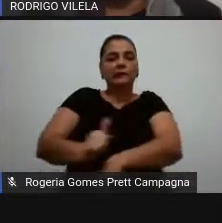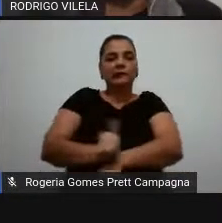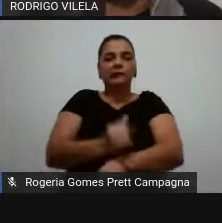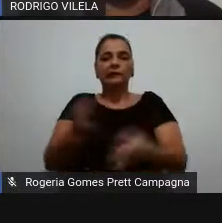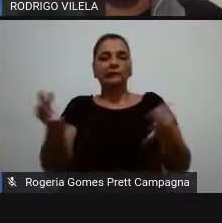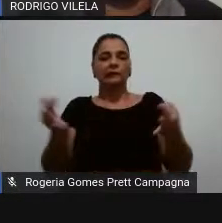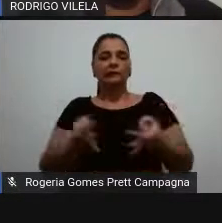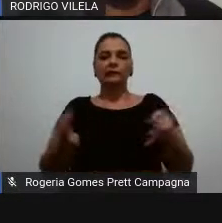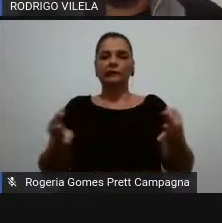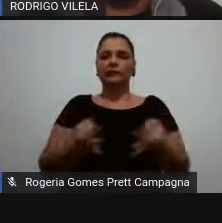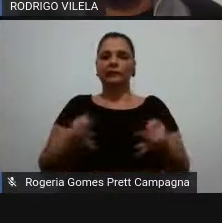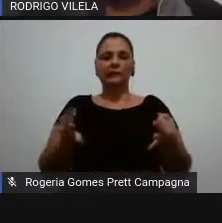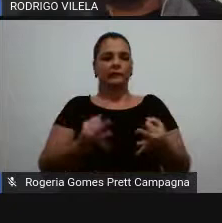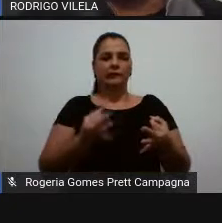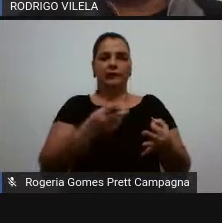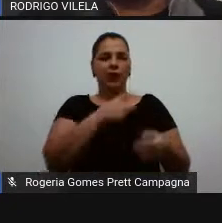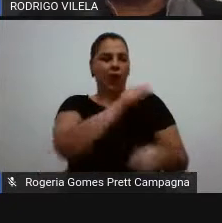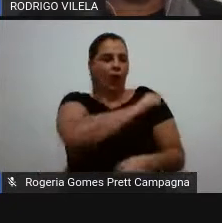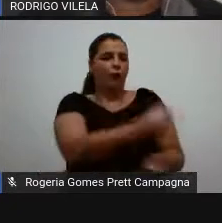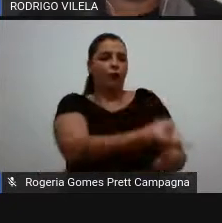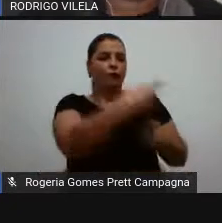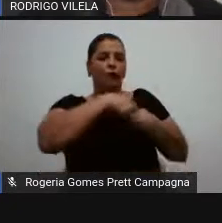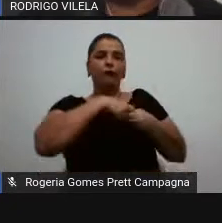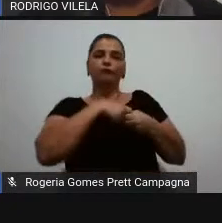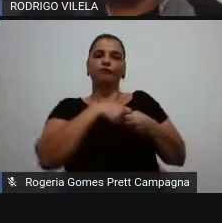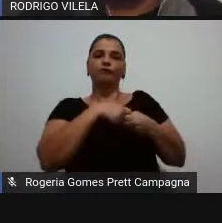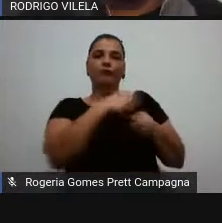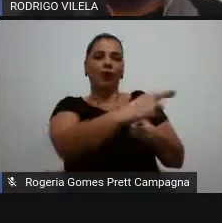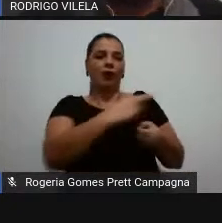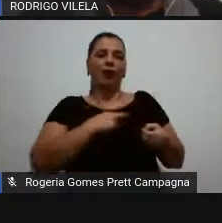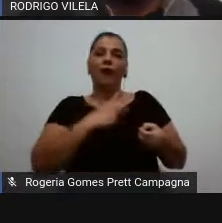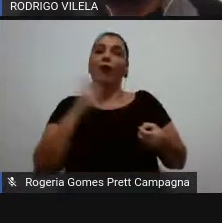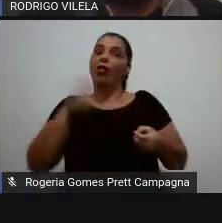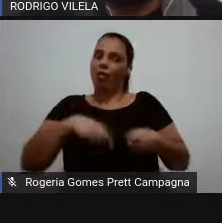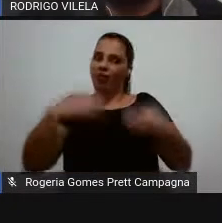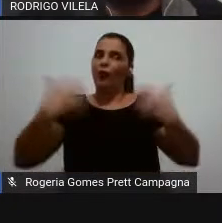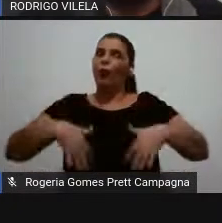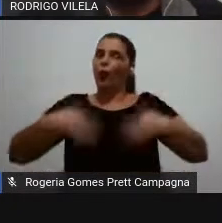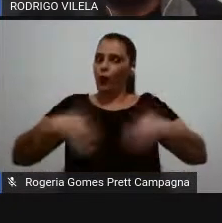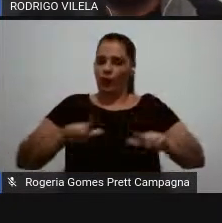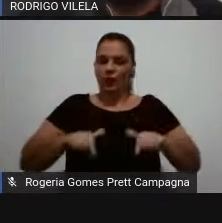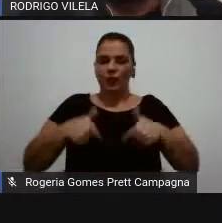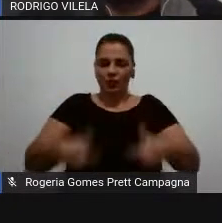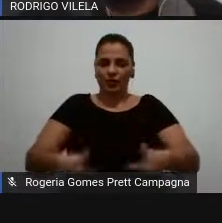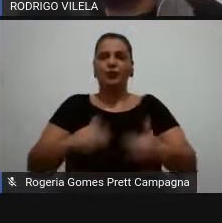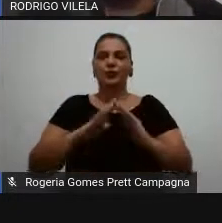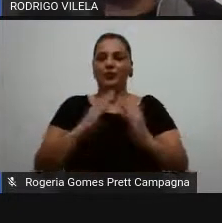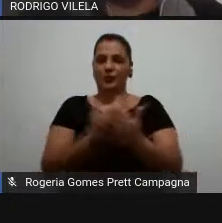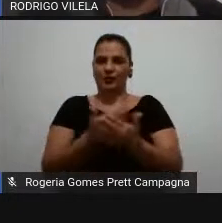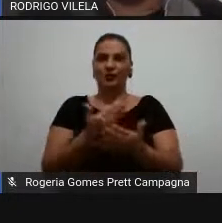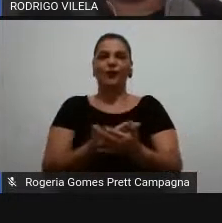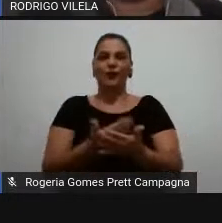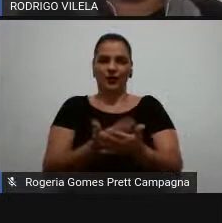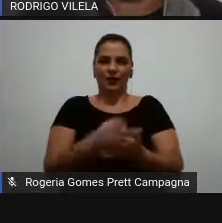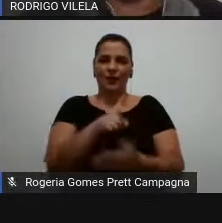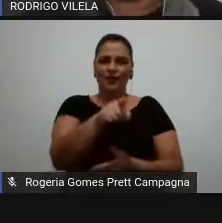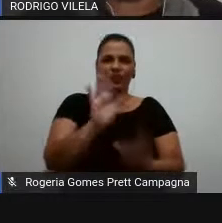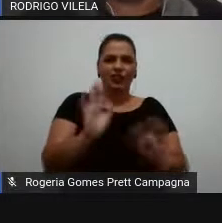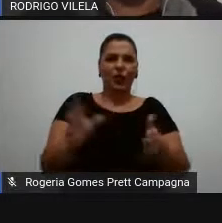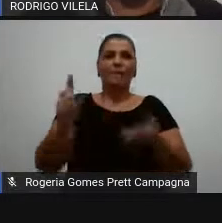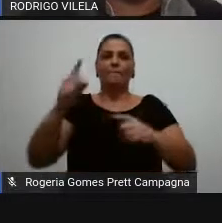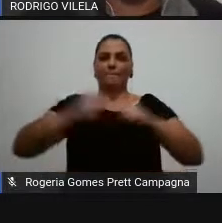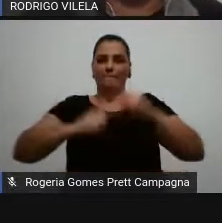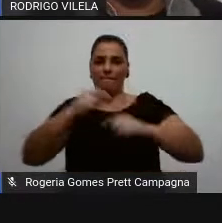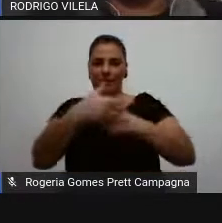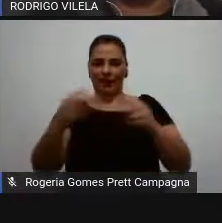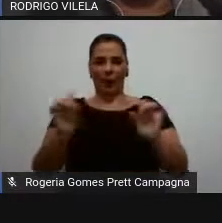de devolutiva. Talvez essa seja o grande desafio das escolas. A partir do momento que você já tem um material,